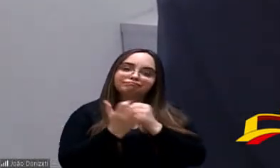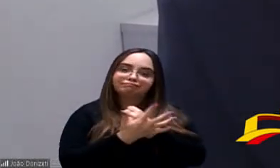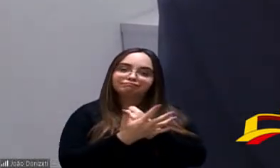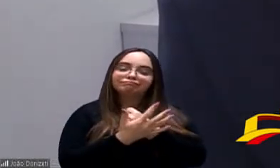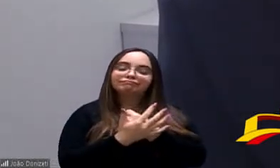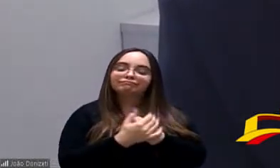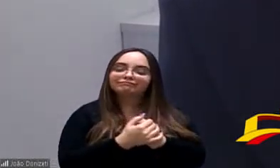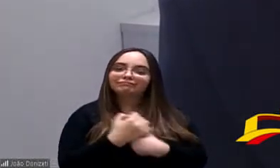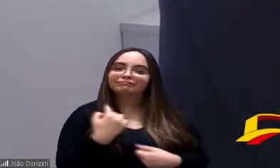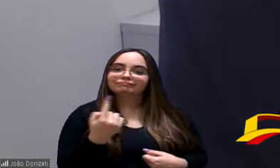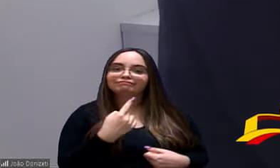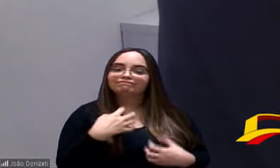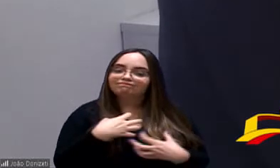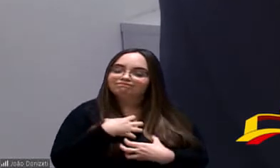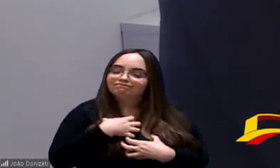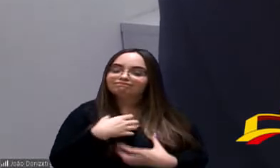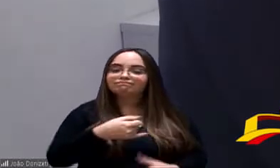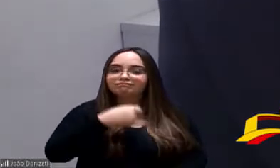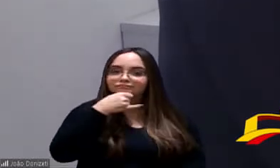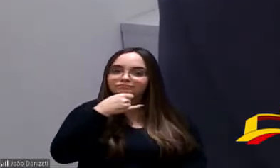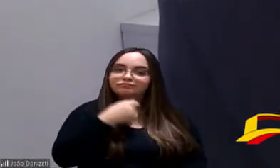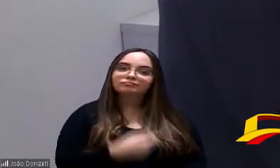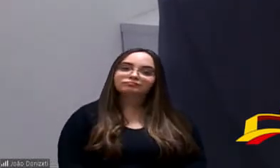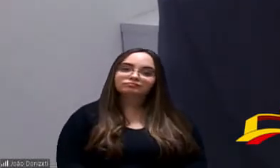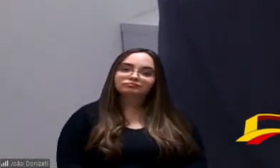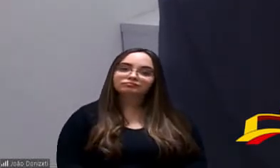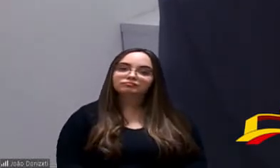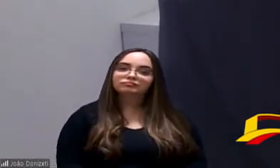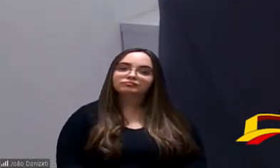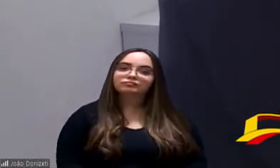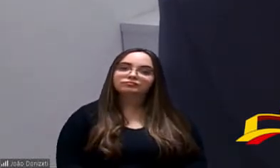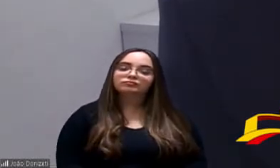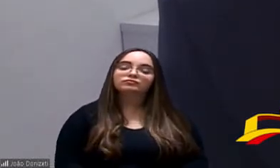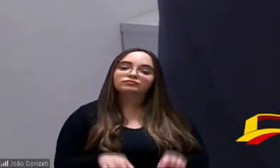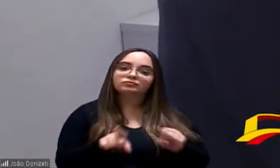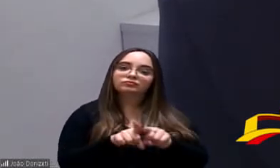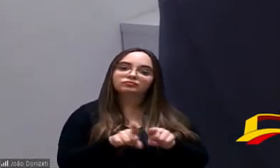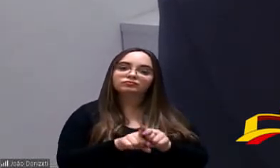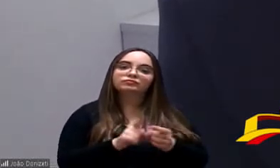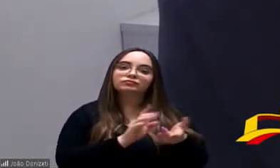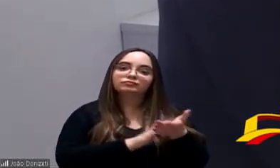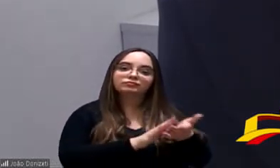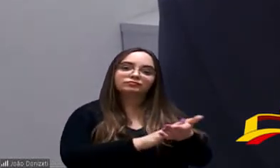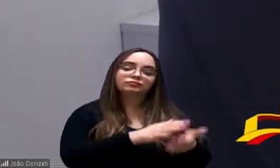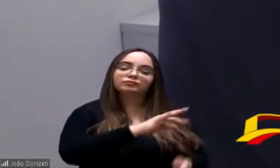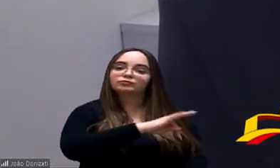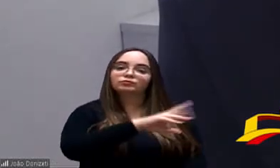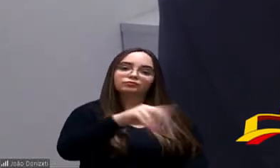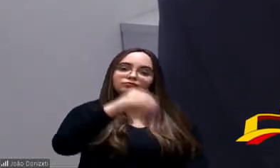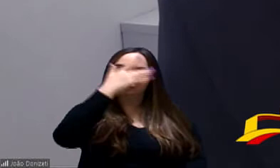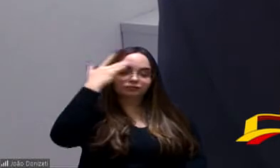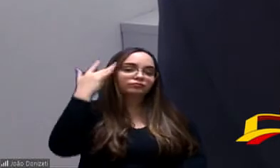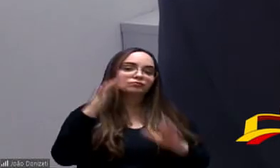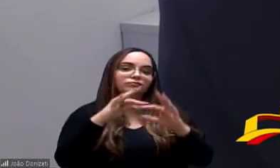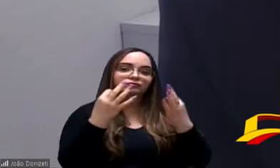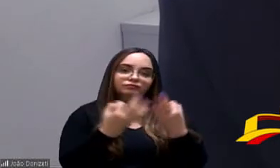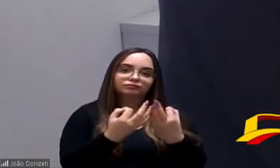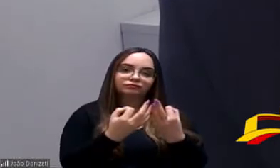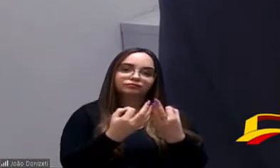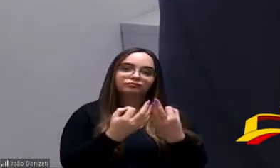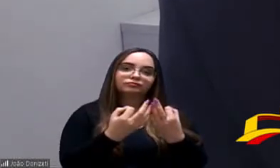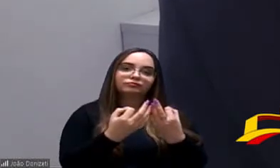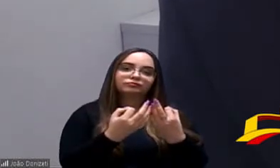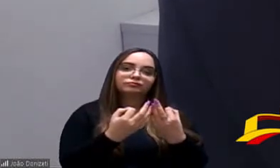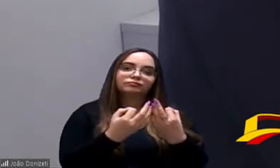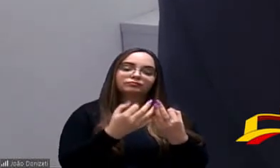fica muito entristecido. E na figura dele, nós homenageamos todos os familiares enlutados na